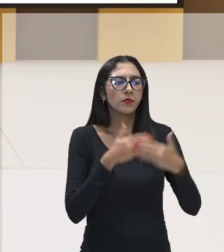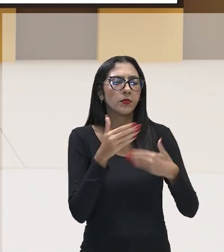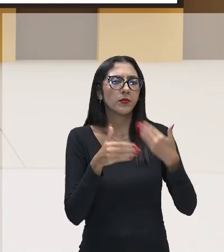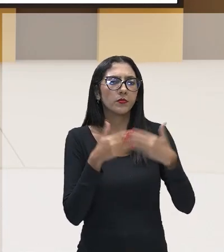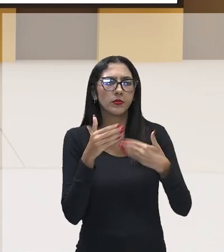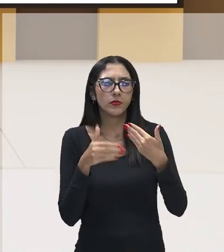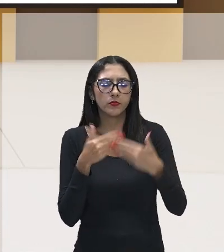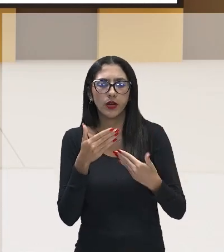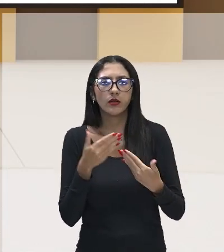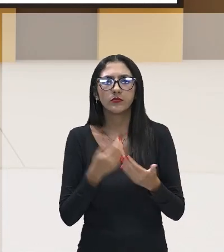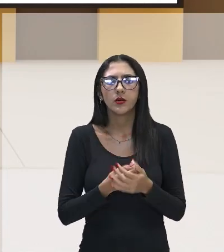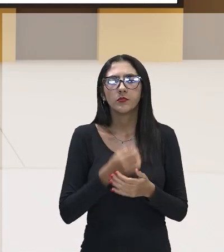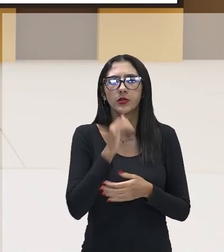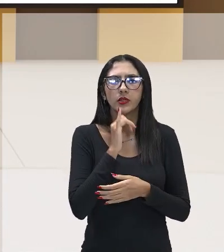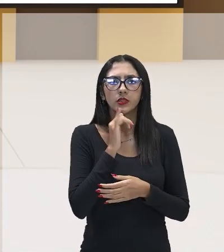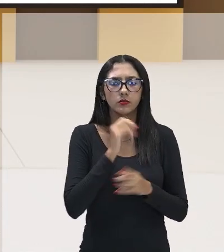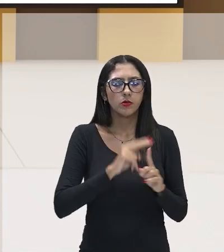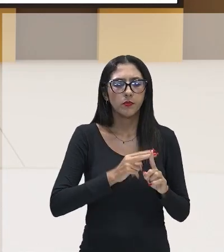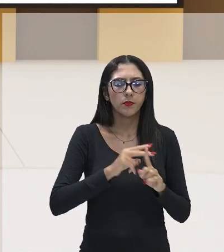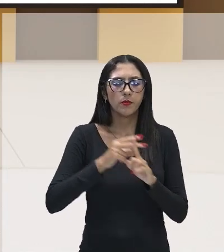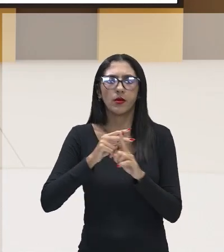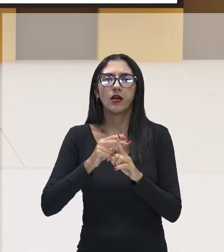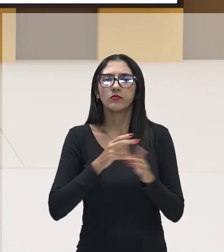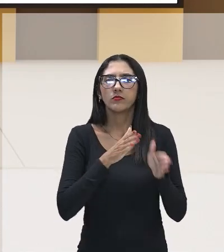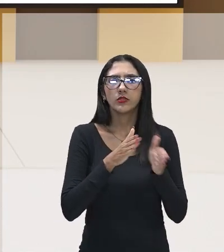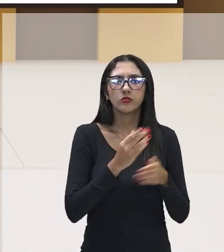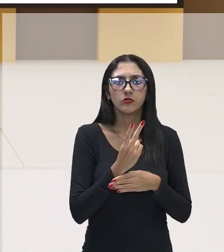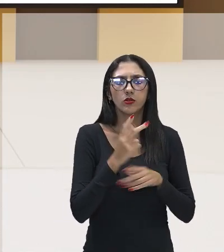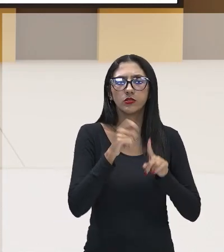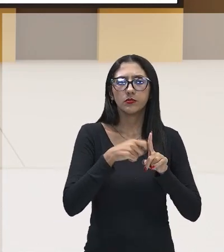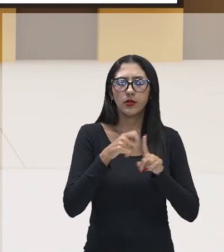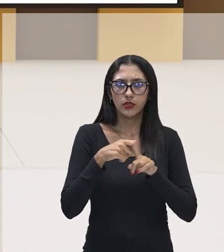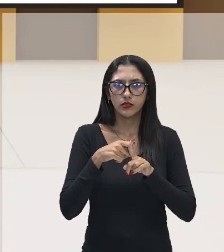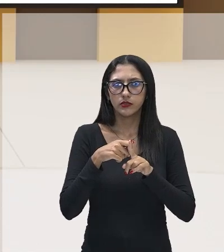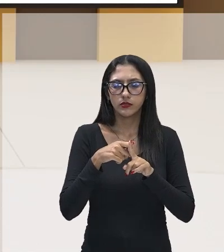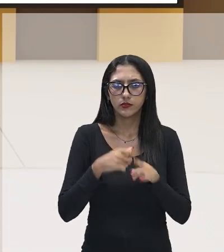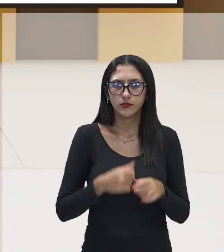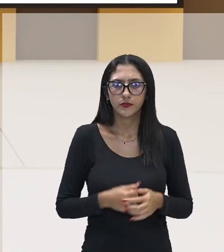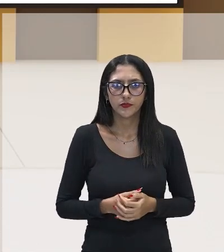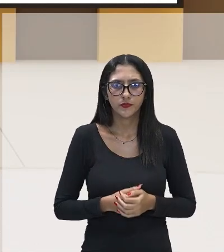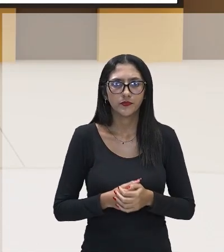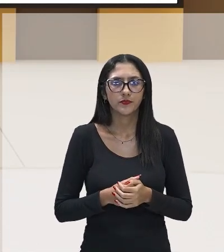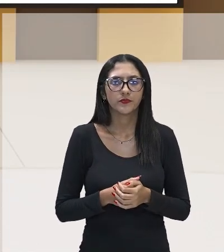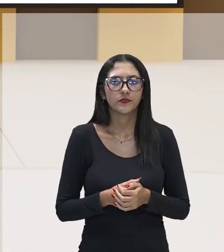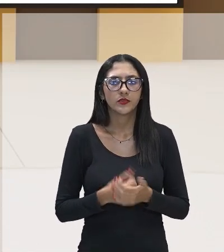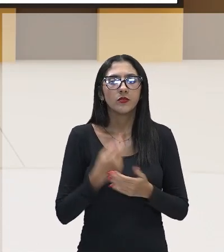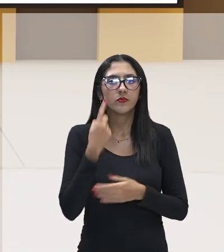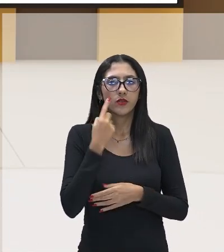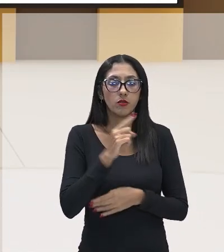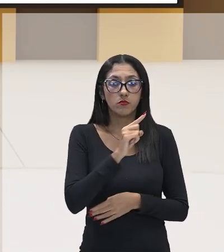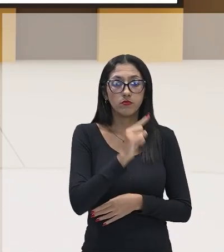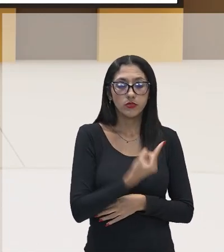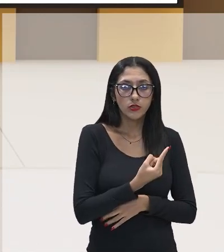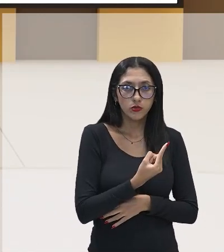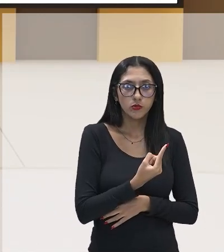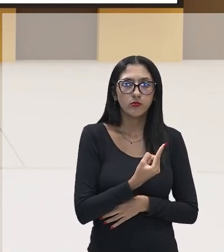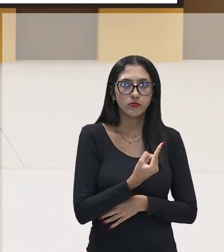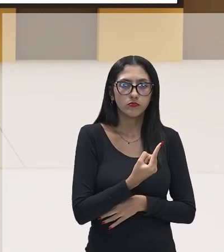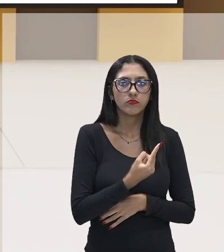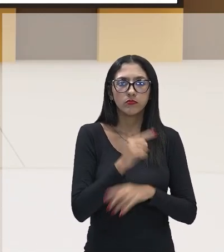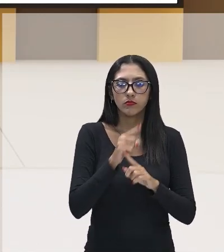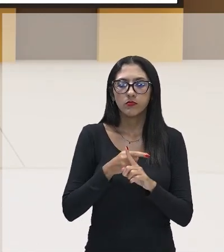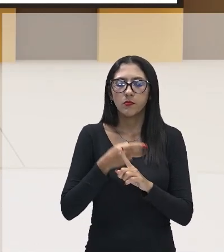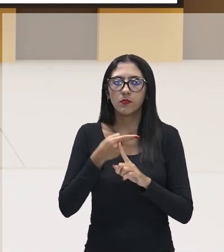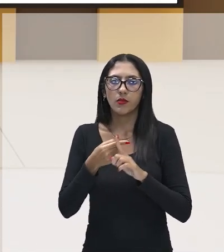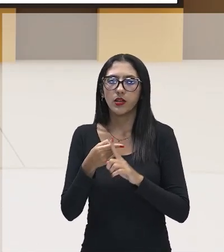rendeu R$ 50 em 2 meses, por exemplo. Então, o montante é você pegar os R$ 1.000 que você aplicou, juntamente